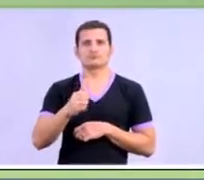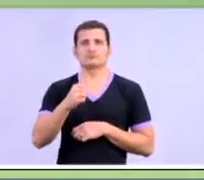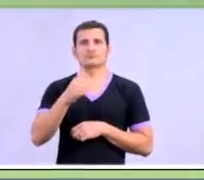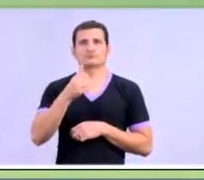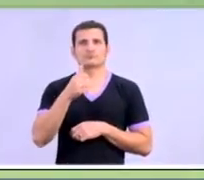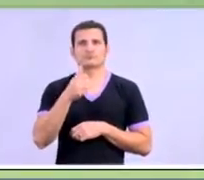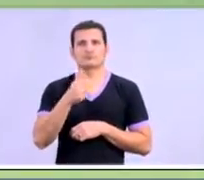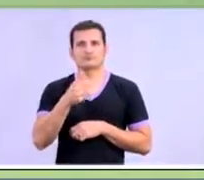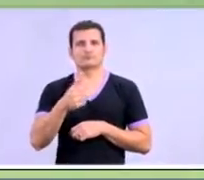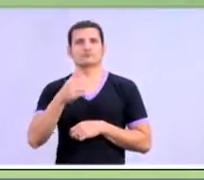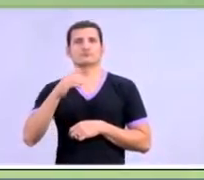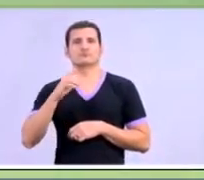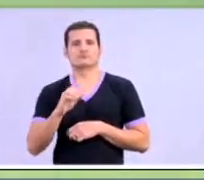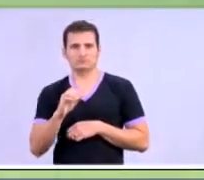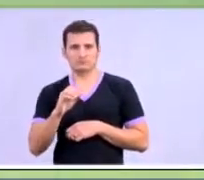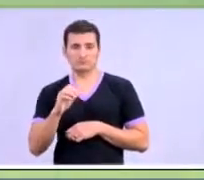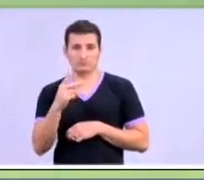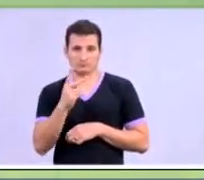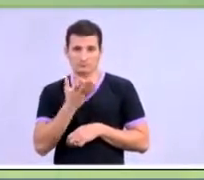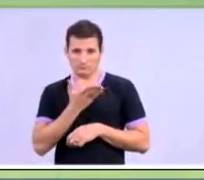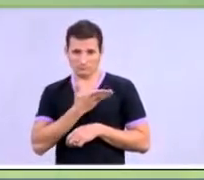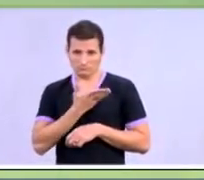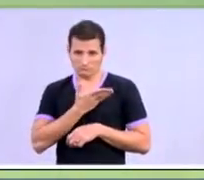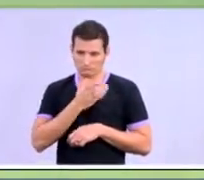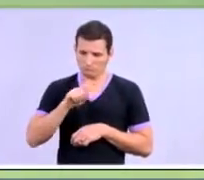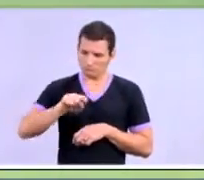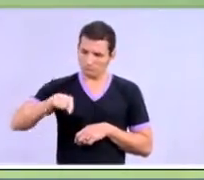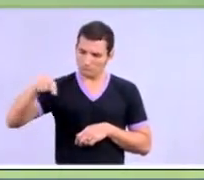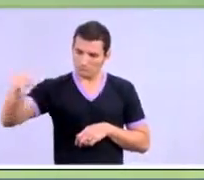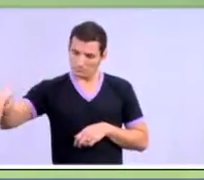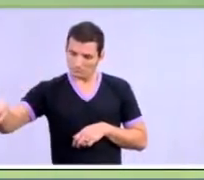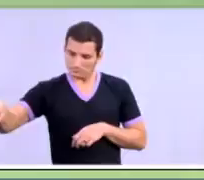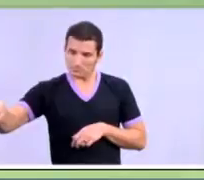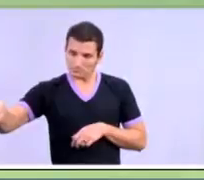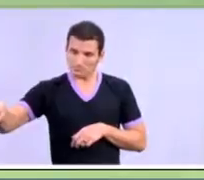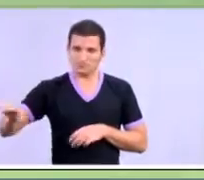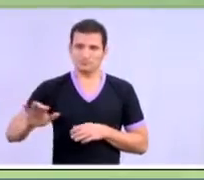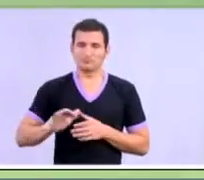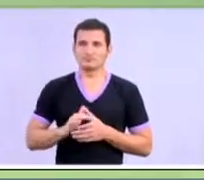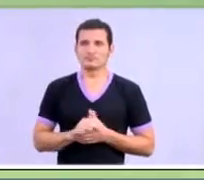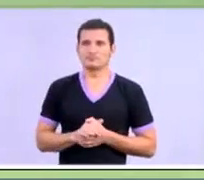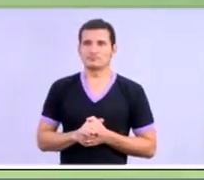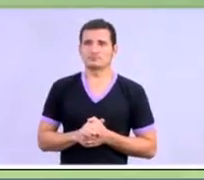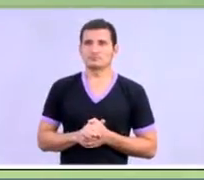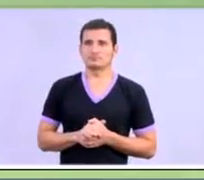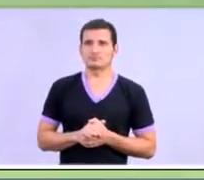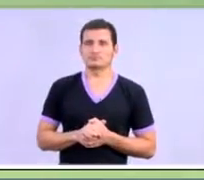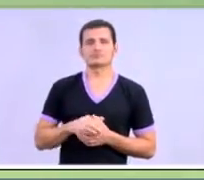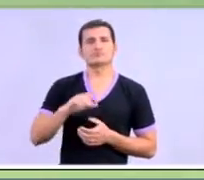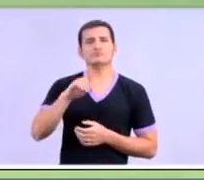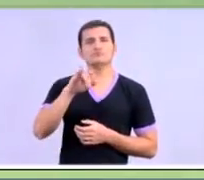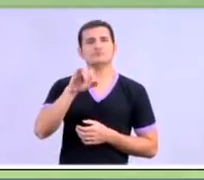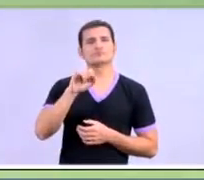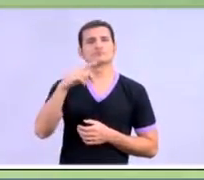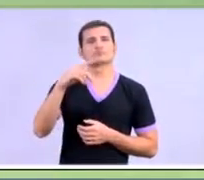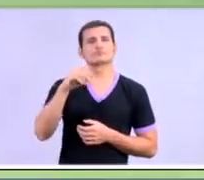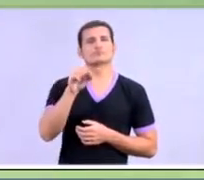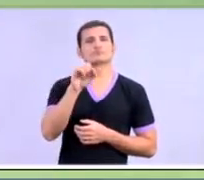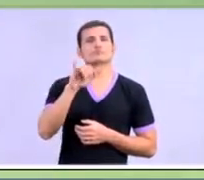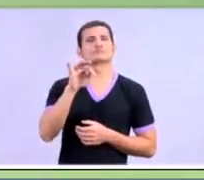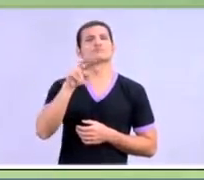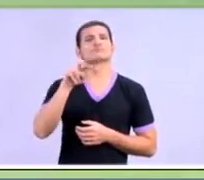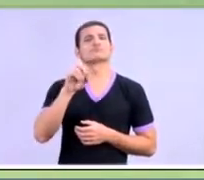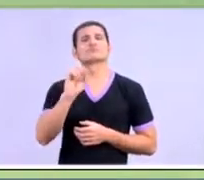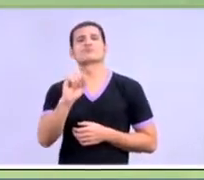10010110 para seu colega que está à margem oposta. Então, o dispositivo de transmissão disponível é uma